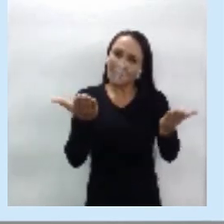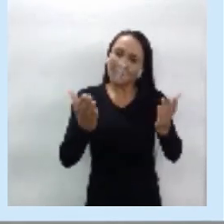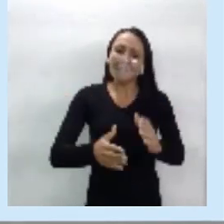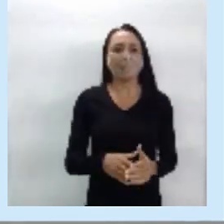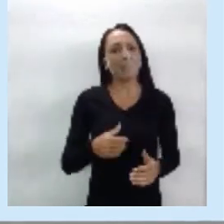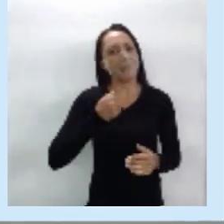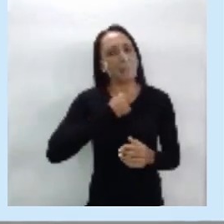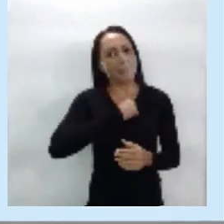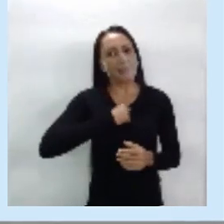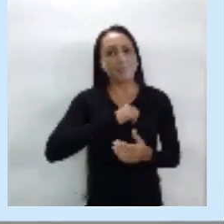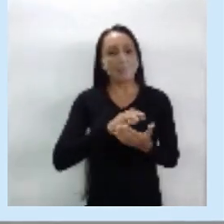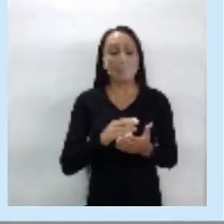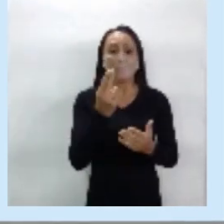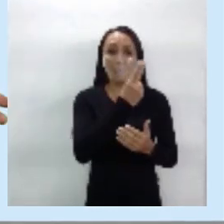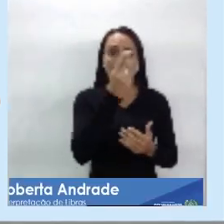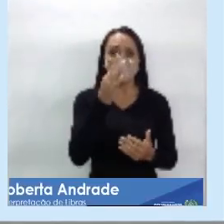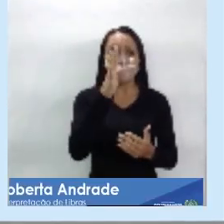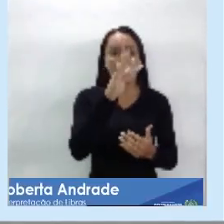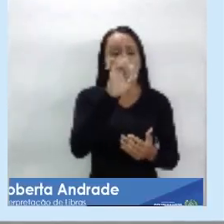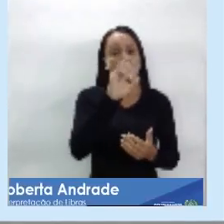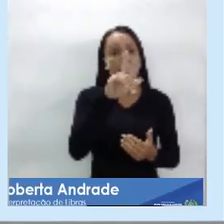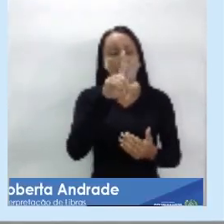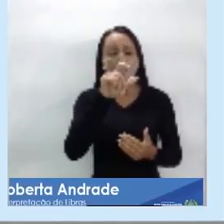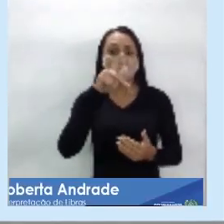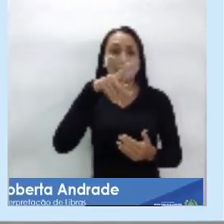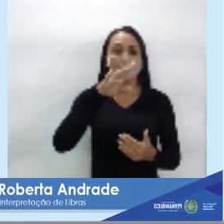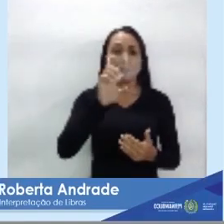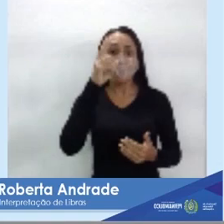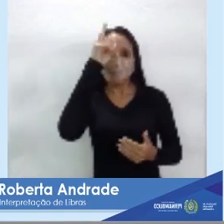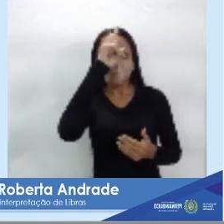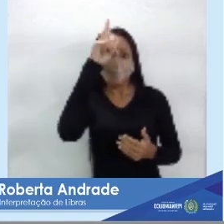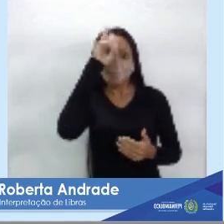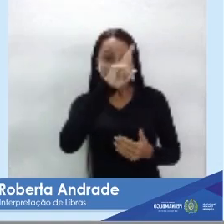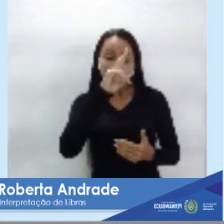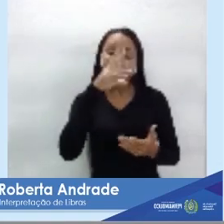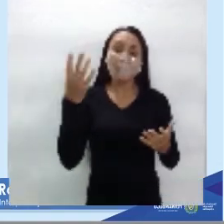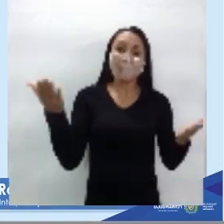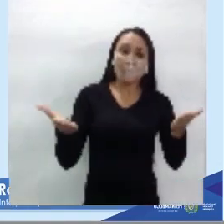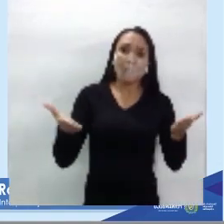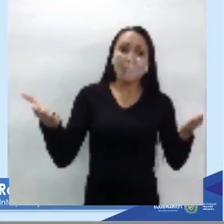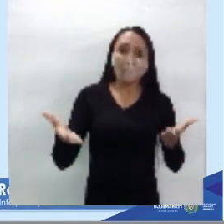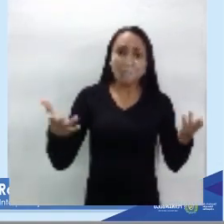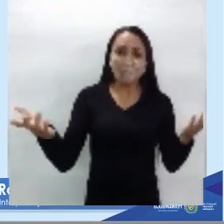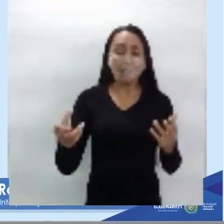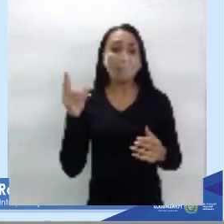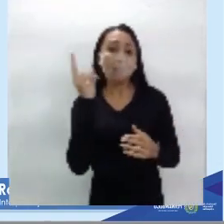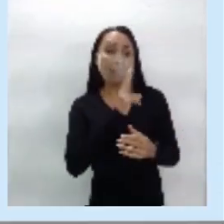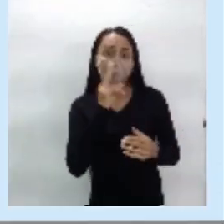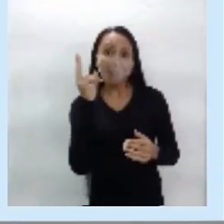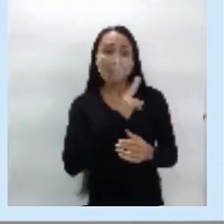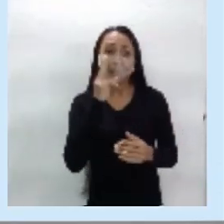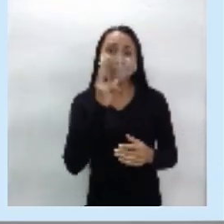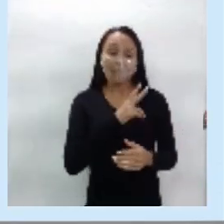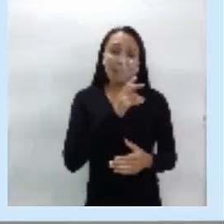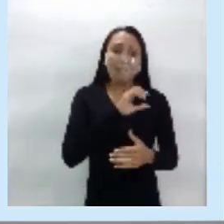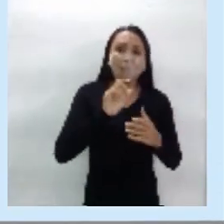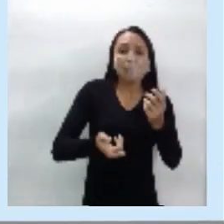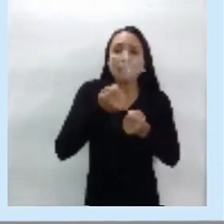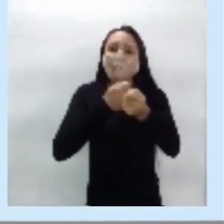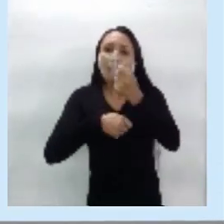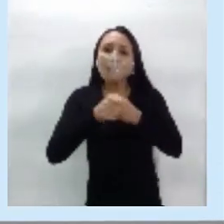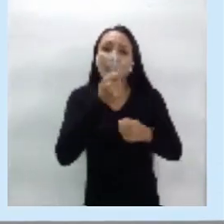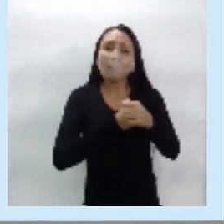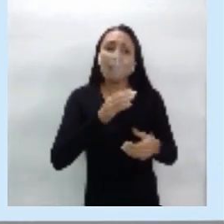com vocês. Um prazer, para quem não me conhece, meu nome é Felipe Lopes. A aula de história de hoje é a emergência da burguesia